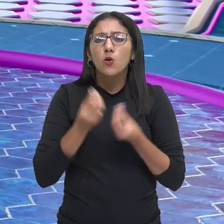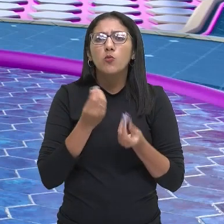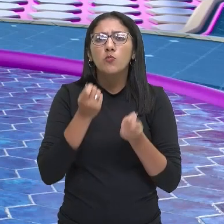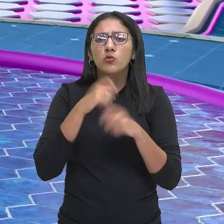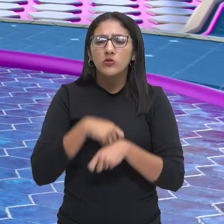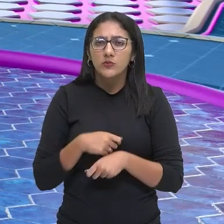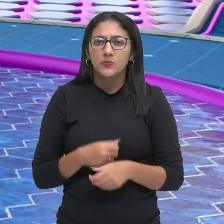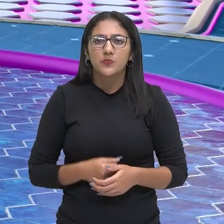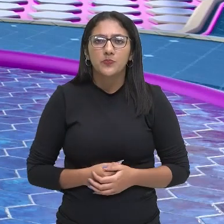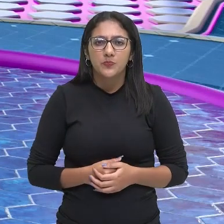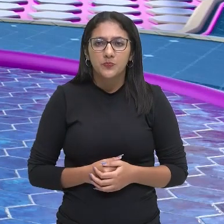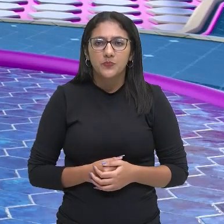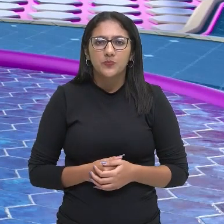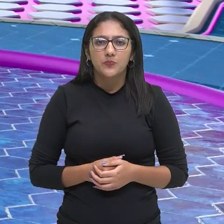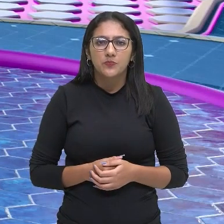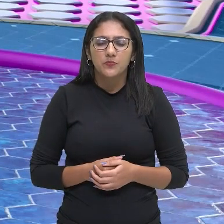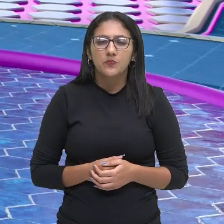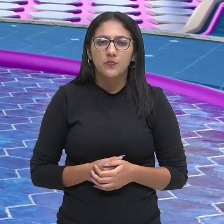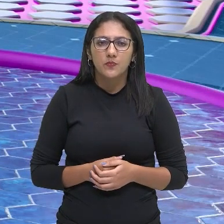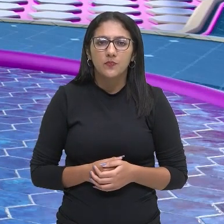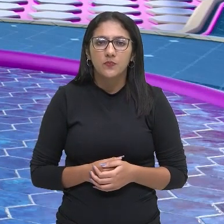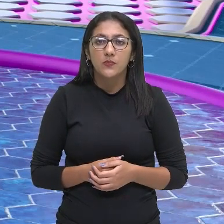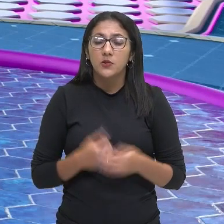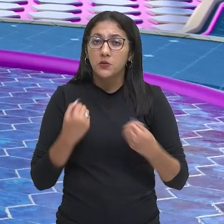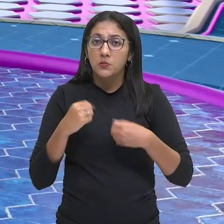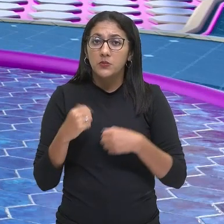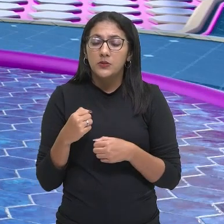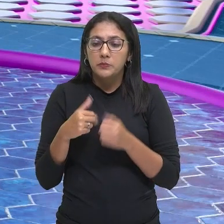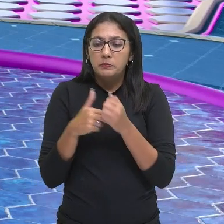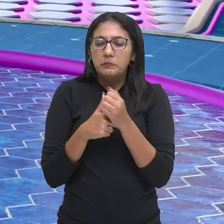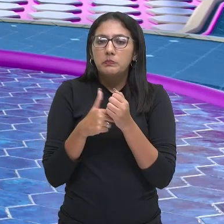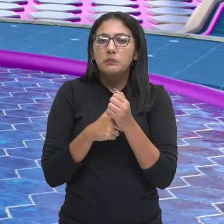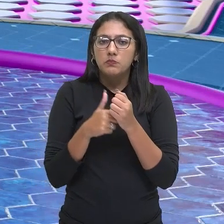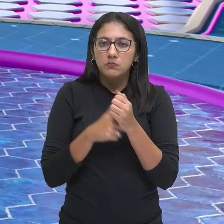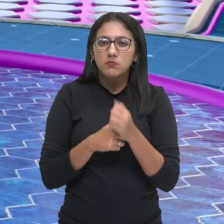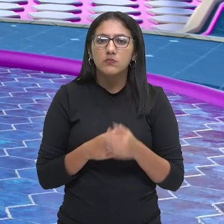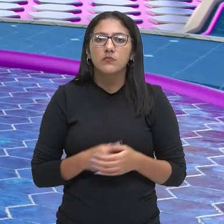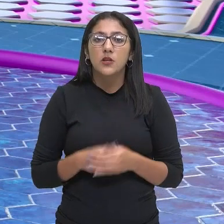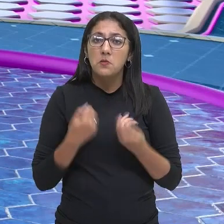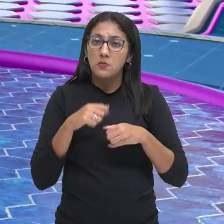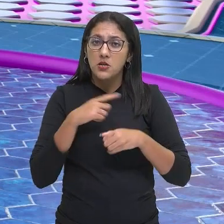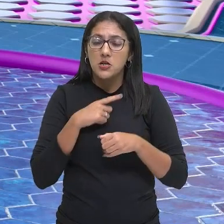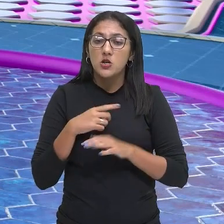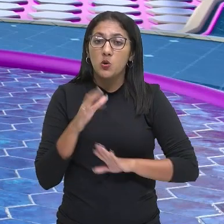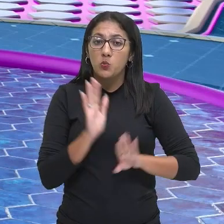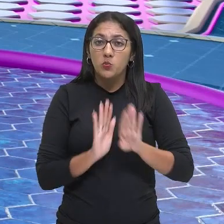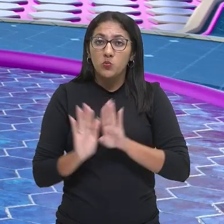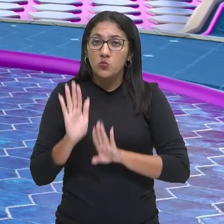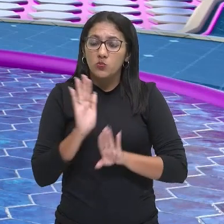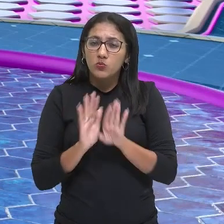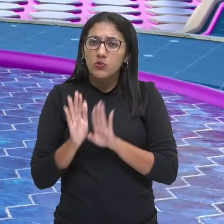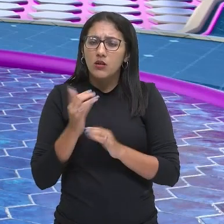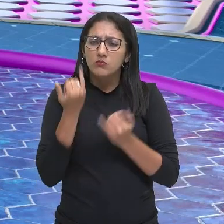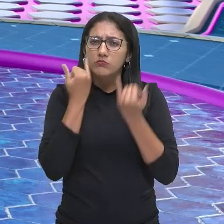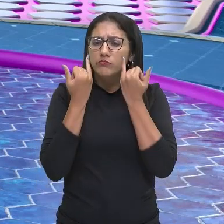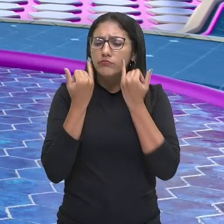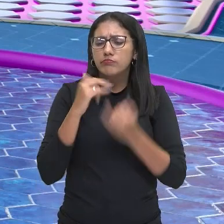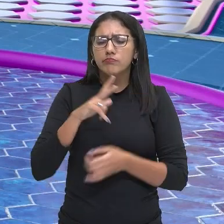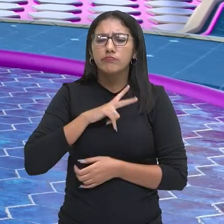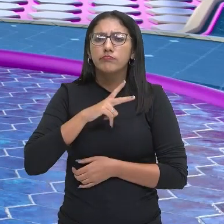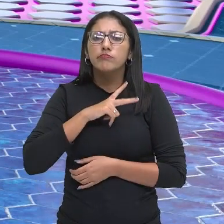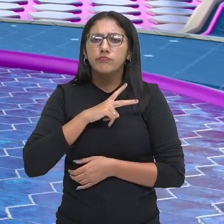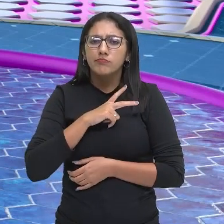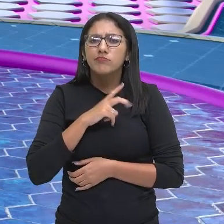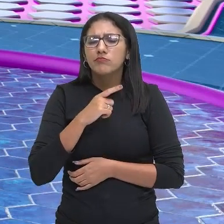proteger. Primeiro, privacidade. O primeiro passo é tomar cuidado com as informações pessoais que